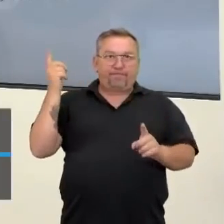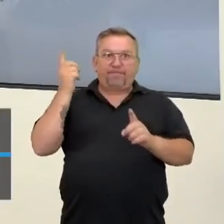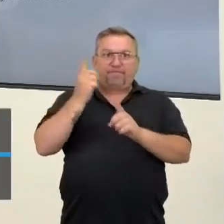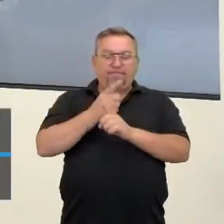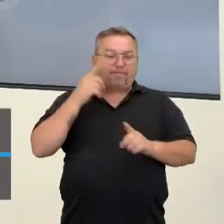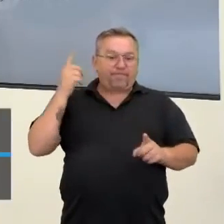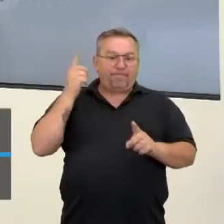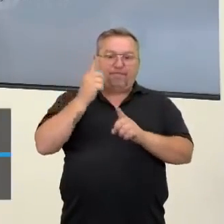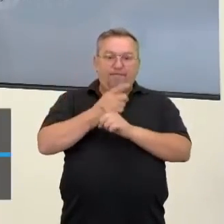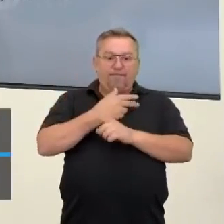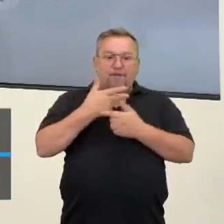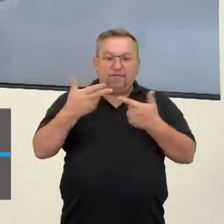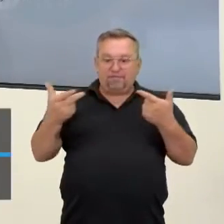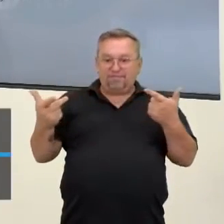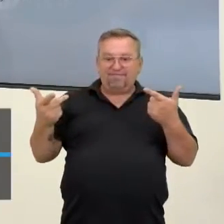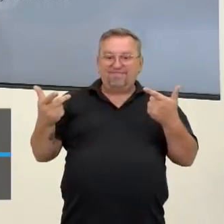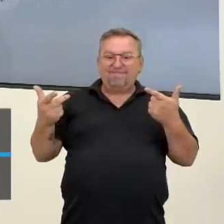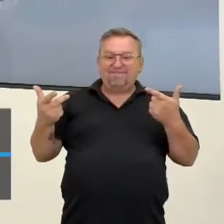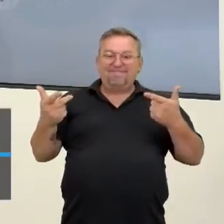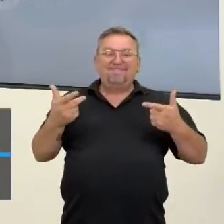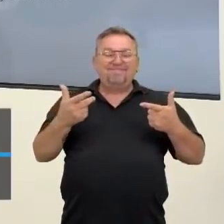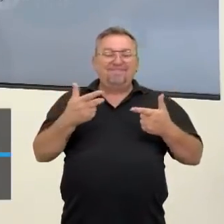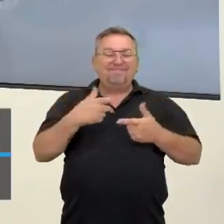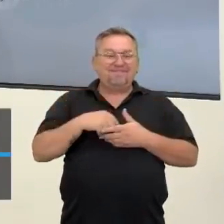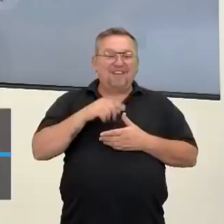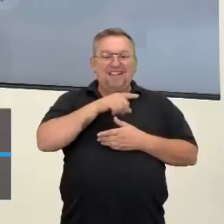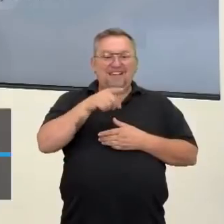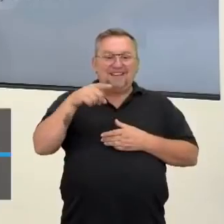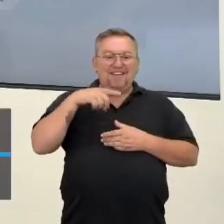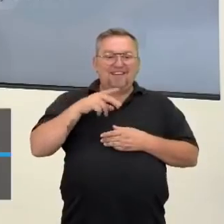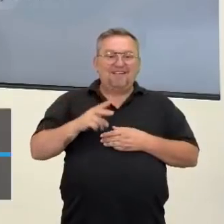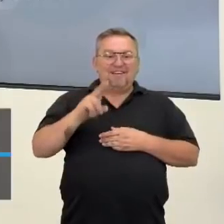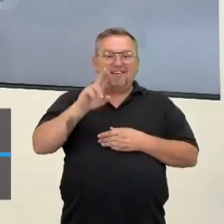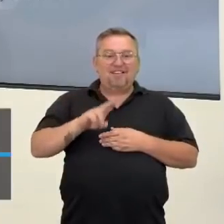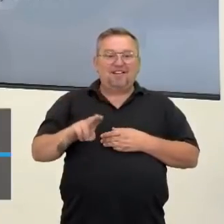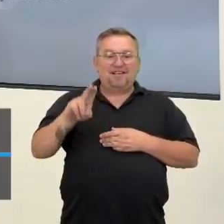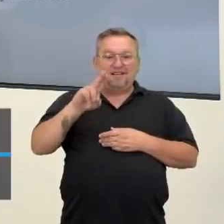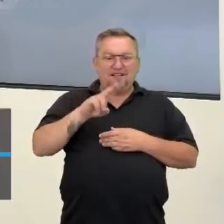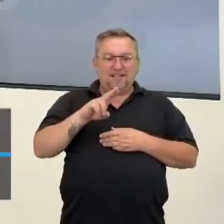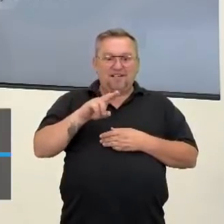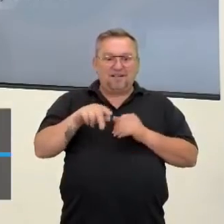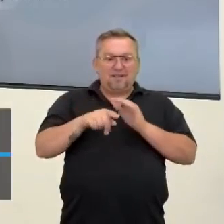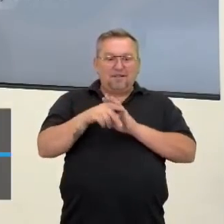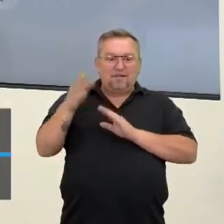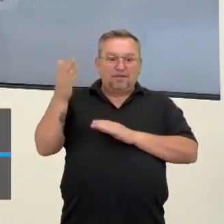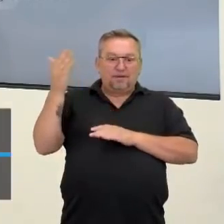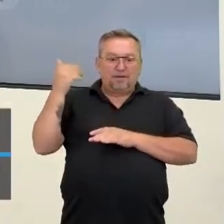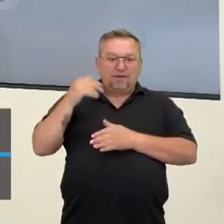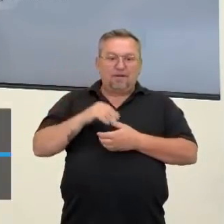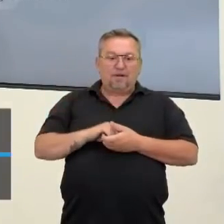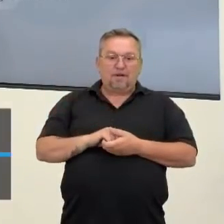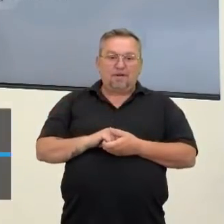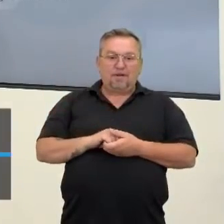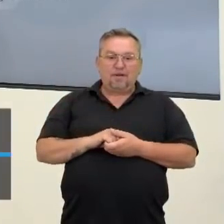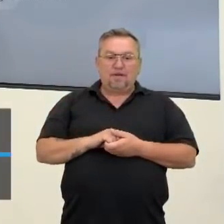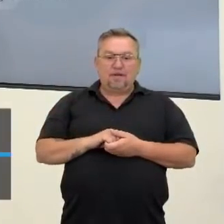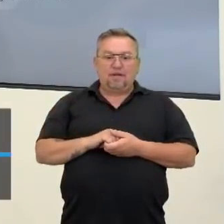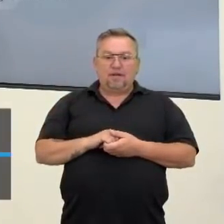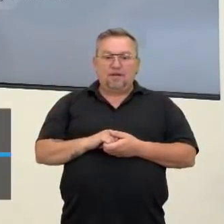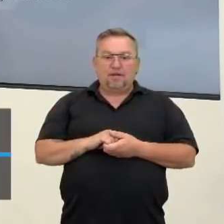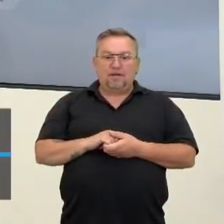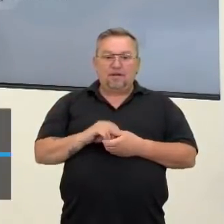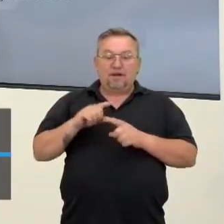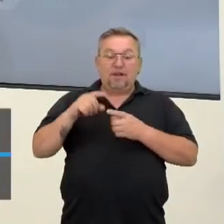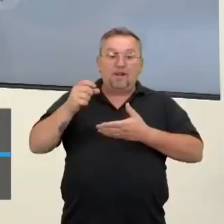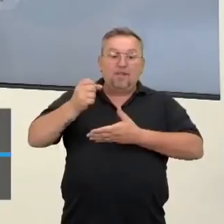encontrado, achado. Então, você vai sempre usar particípio passado. Esse aqui é